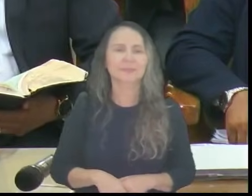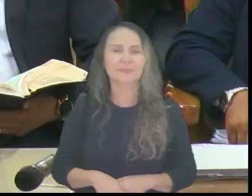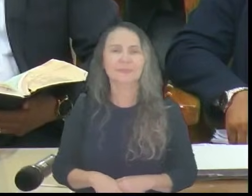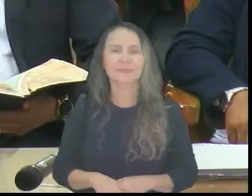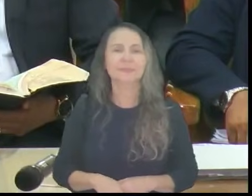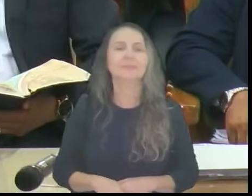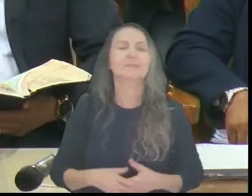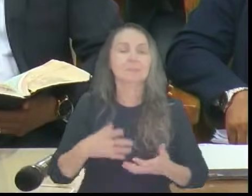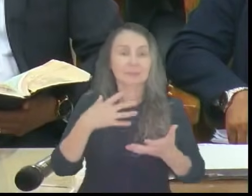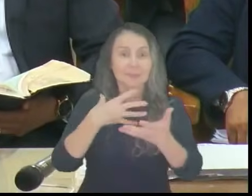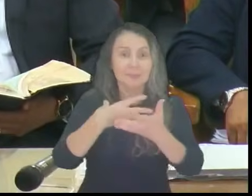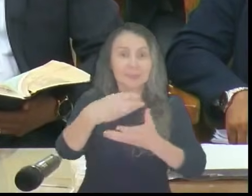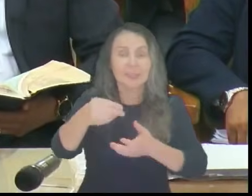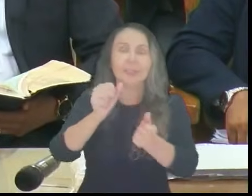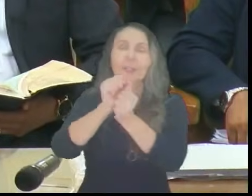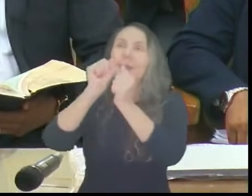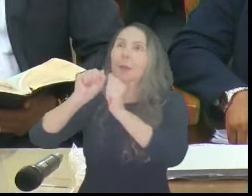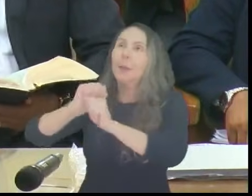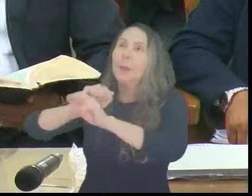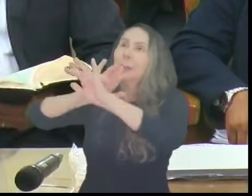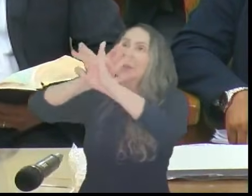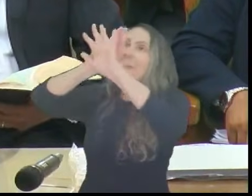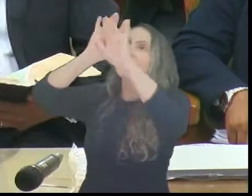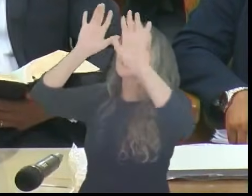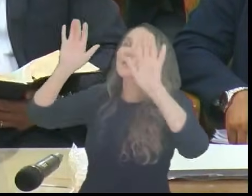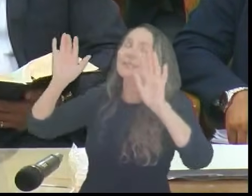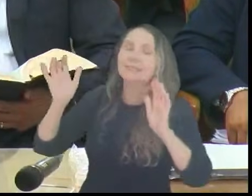Diga glória para Jesus, irmãos.